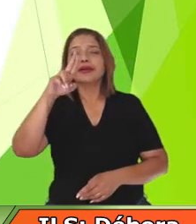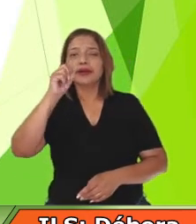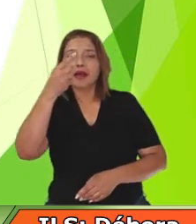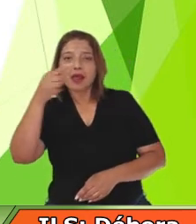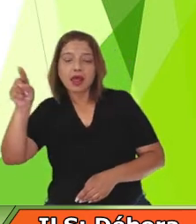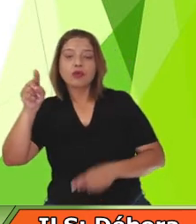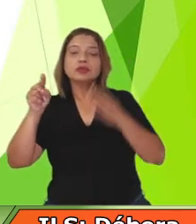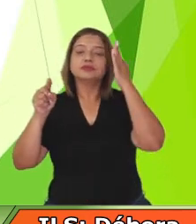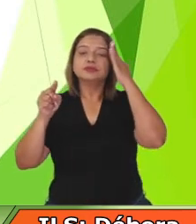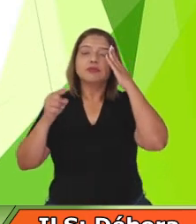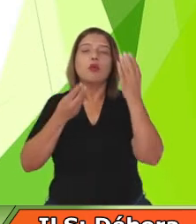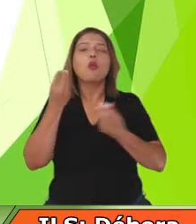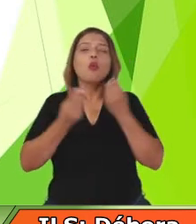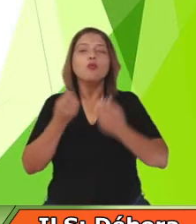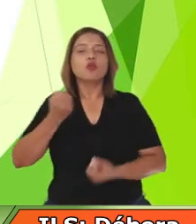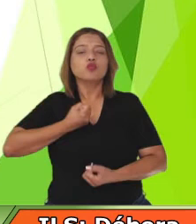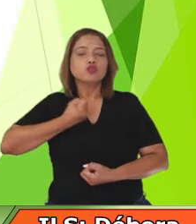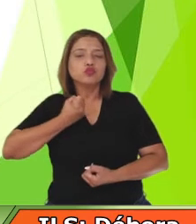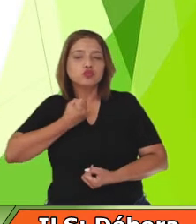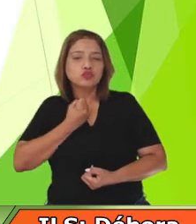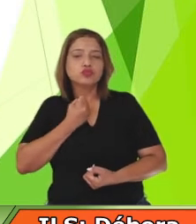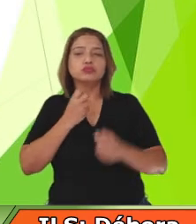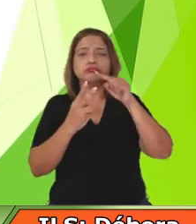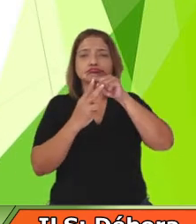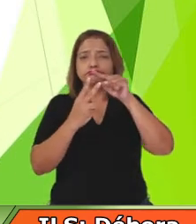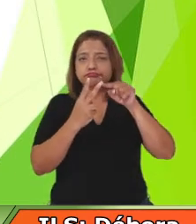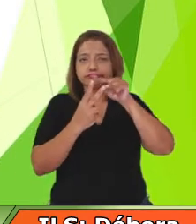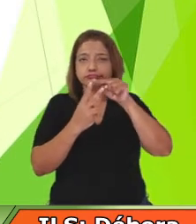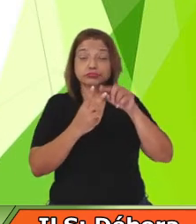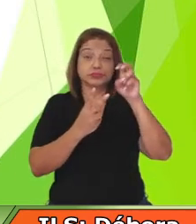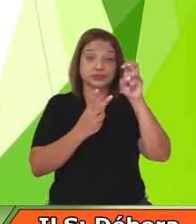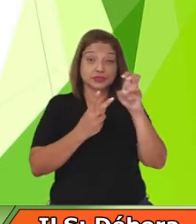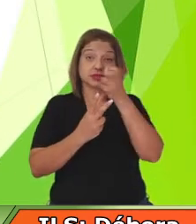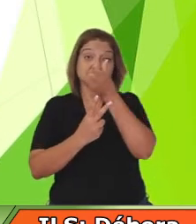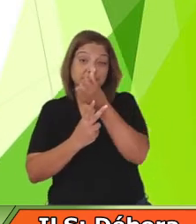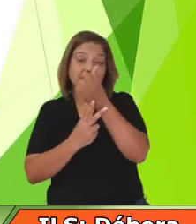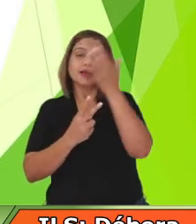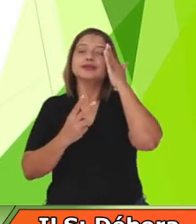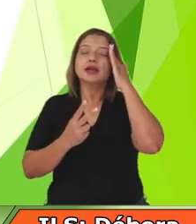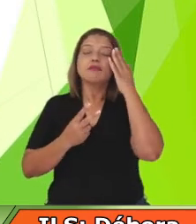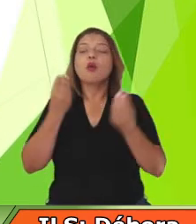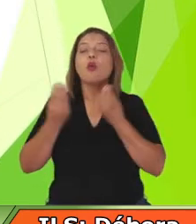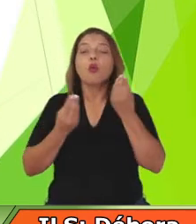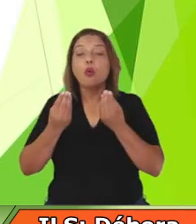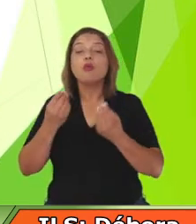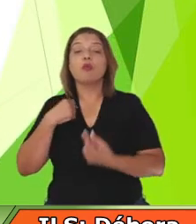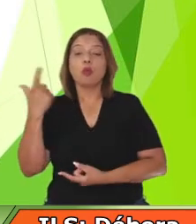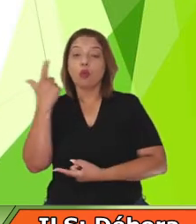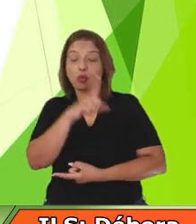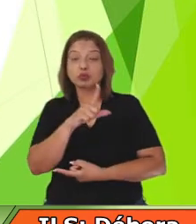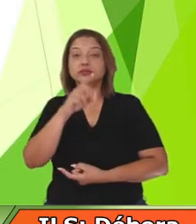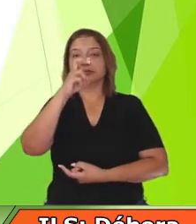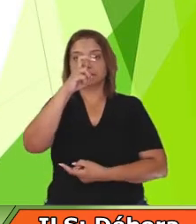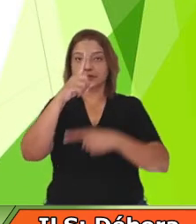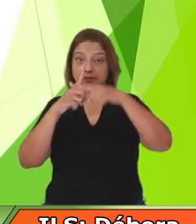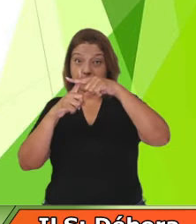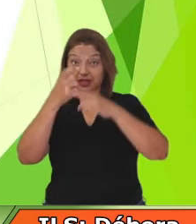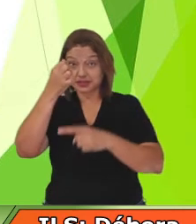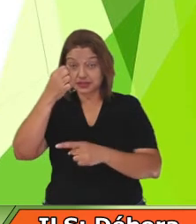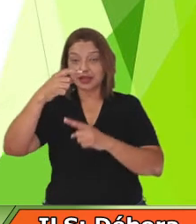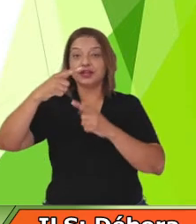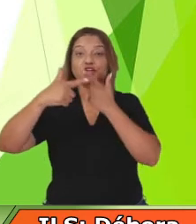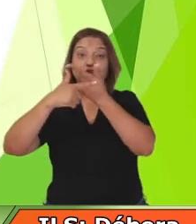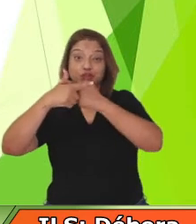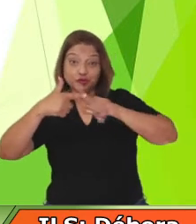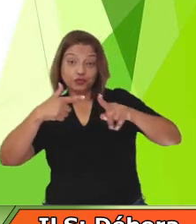dois números e fazendo a média deles, ou seja, 5 mais 6 dividido por 2, eu vou ter 11